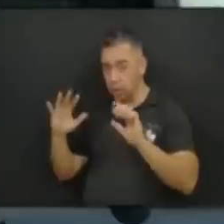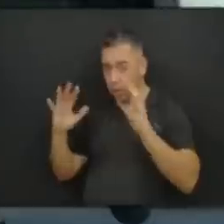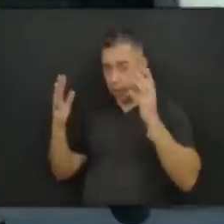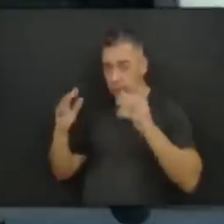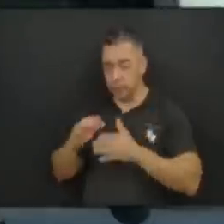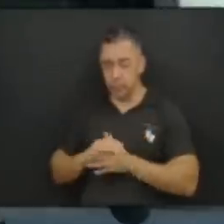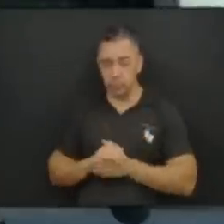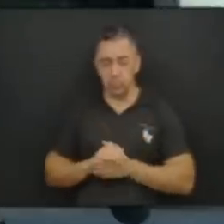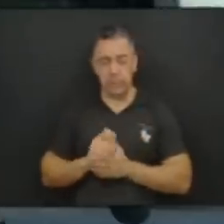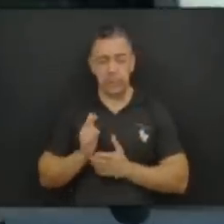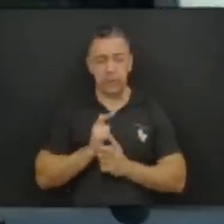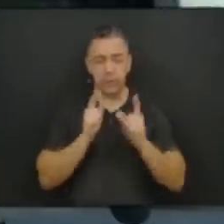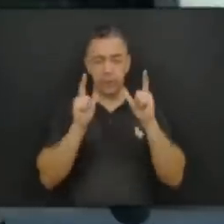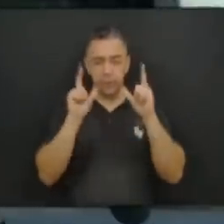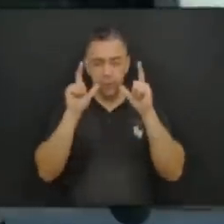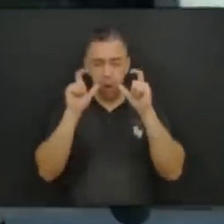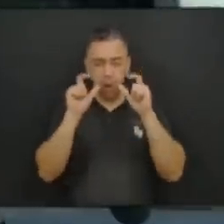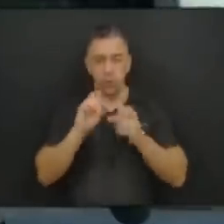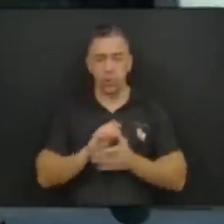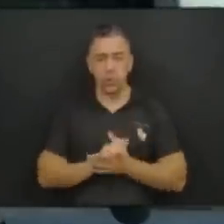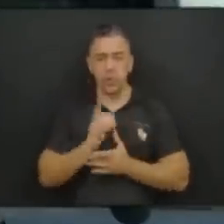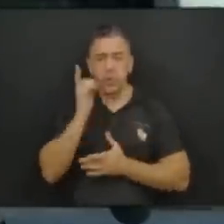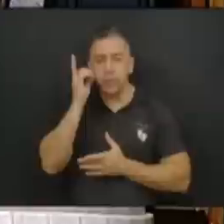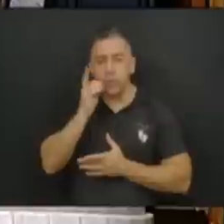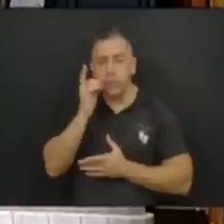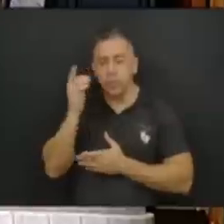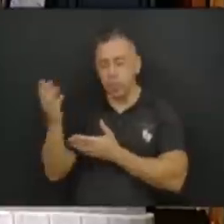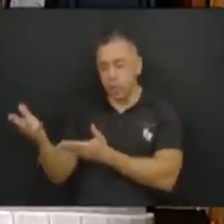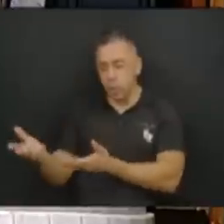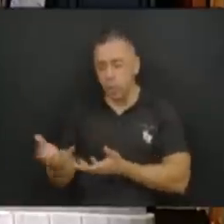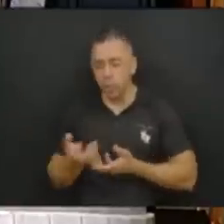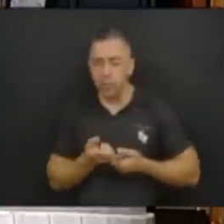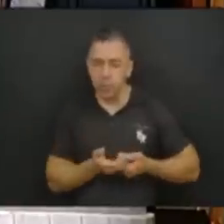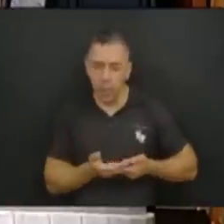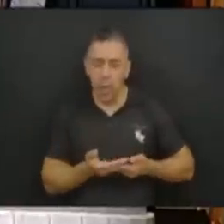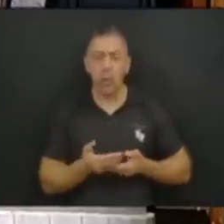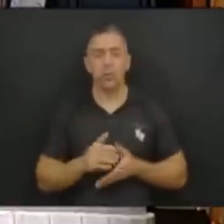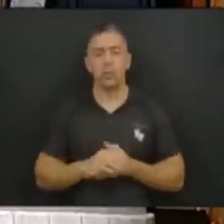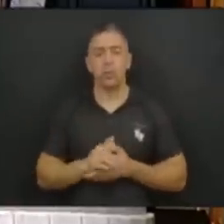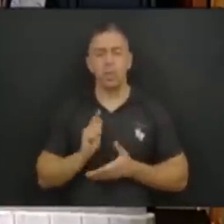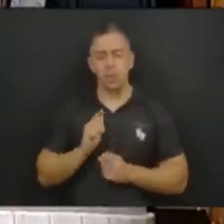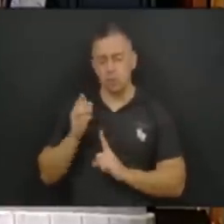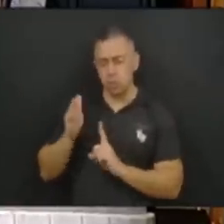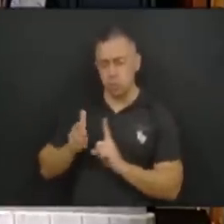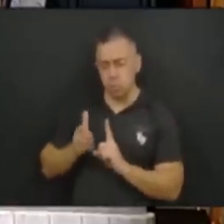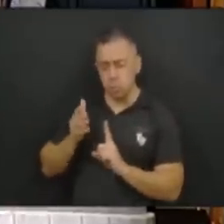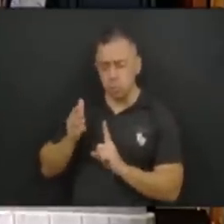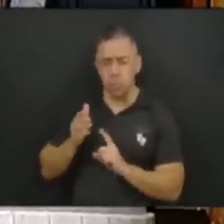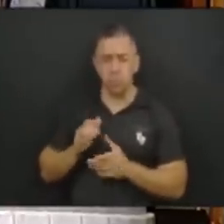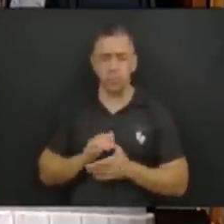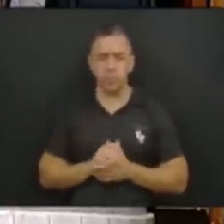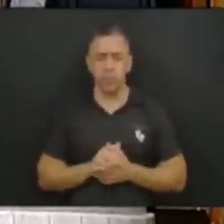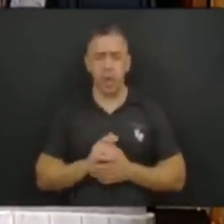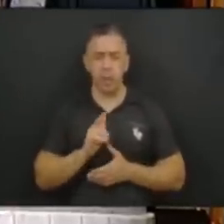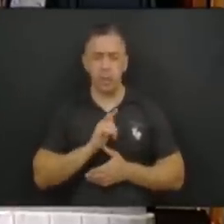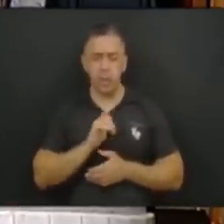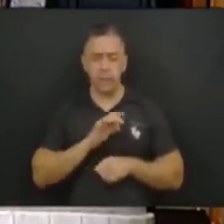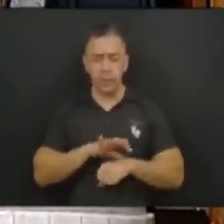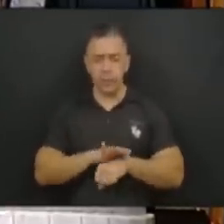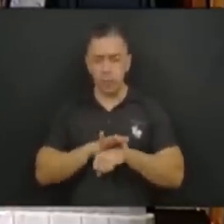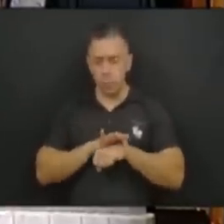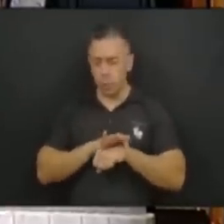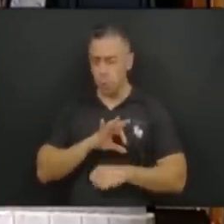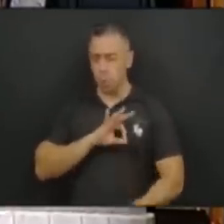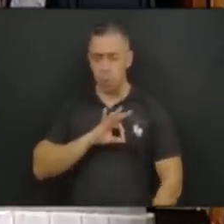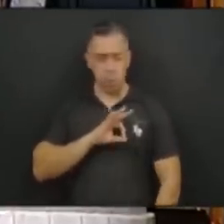a TV foto teve Deputado convidado teve discurso e teve aparato de segurança